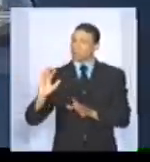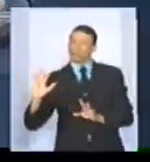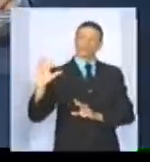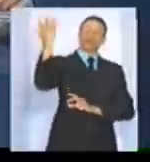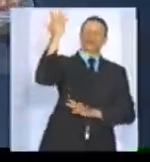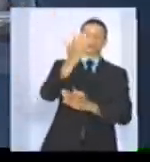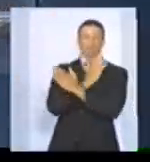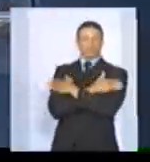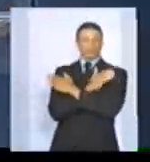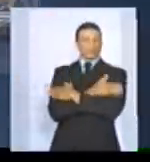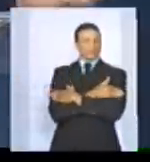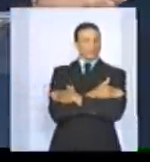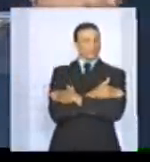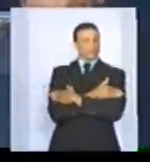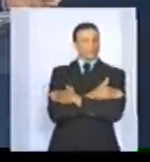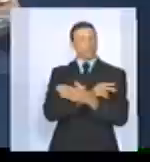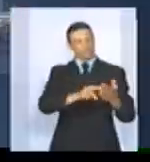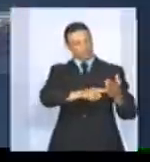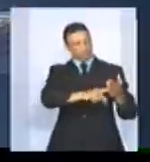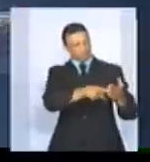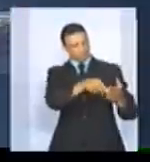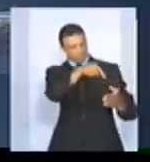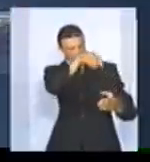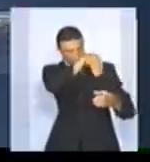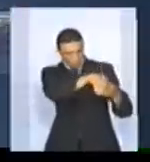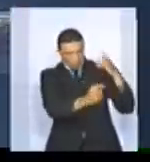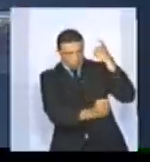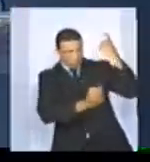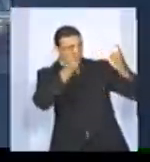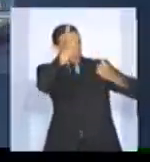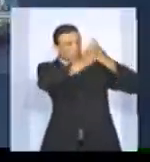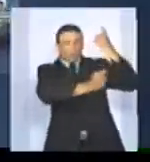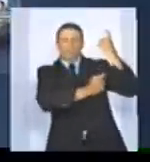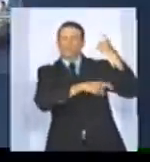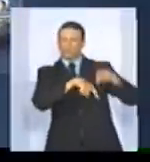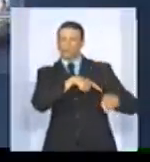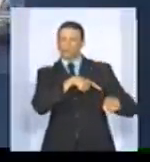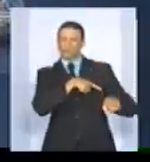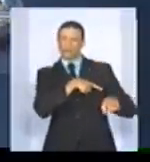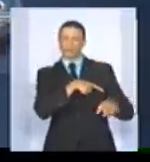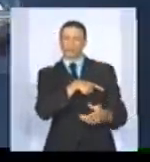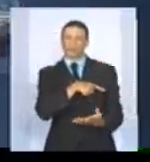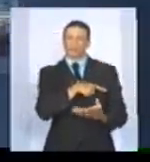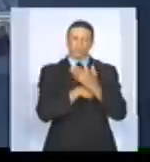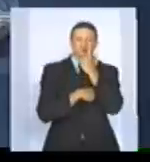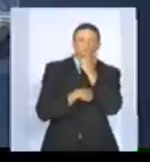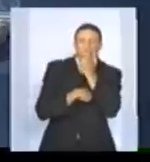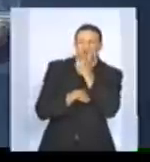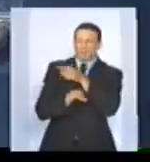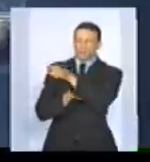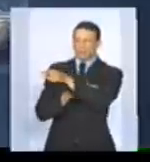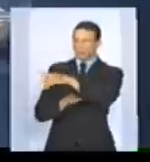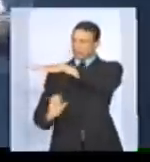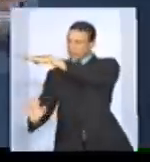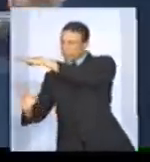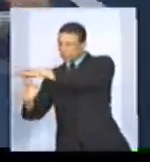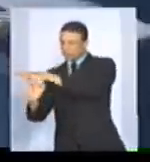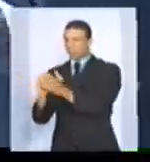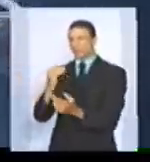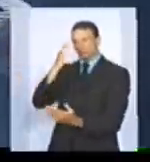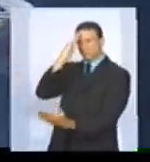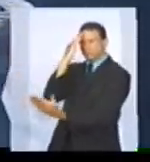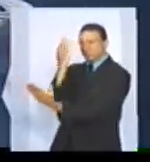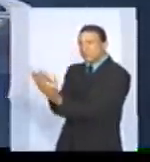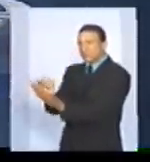desemprego. Agora, a preocupação do sindicato passa a ser com assim. Eu conheço, senhor ministro, o poder colocado nas mãos de certas agências reguladoras e